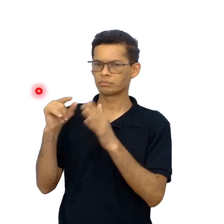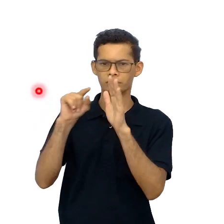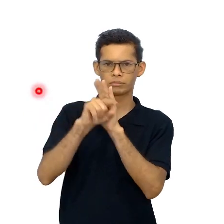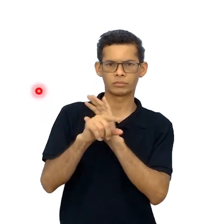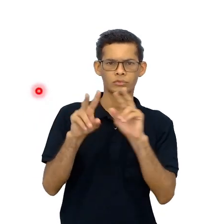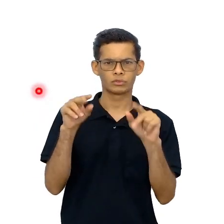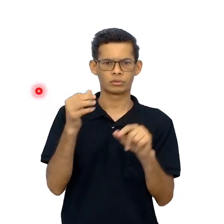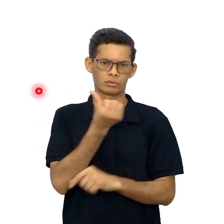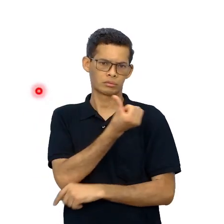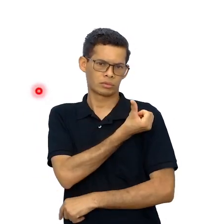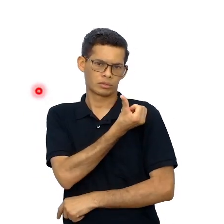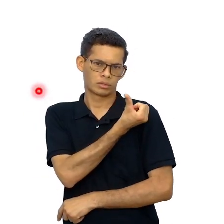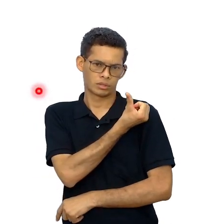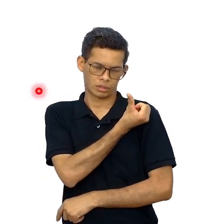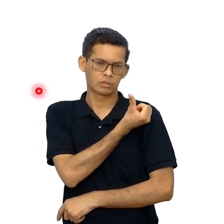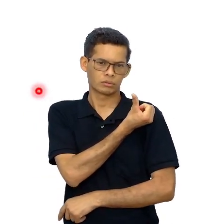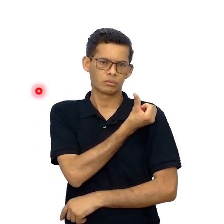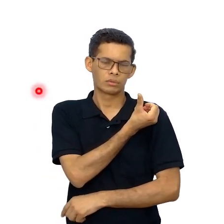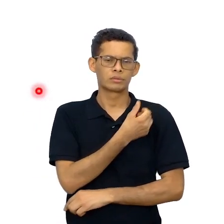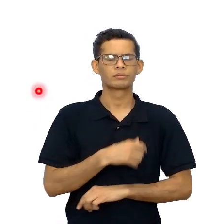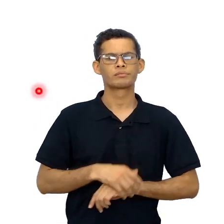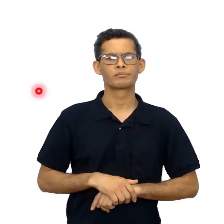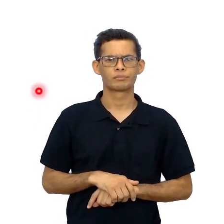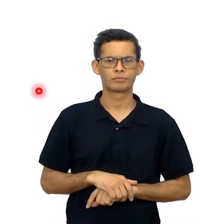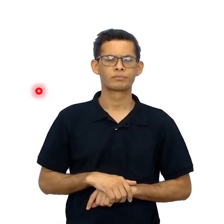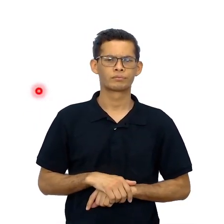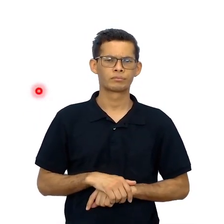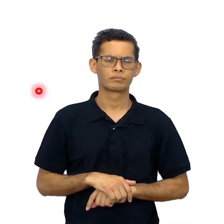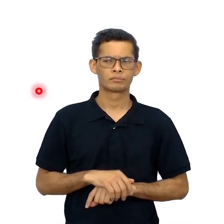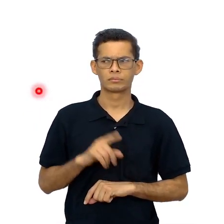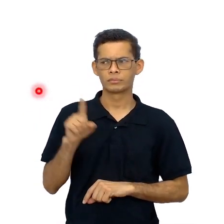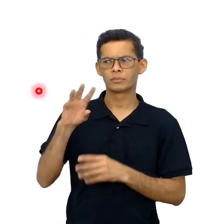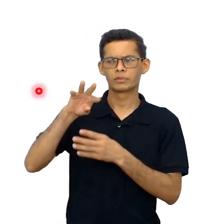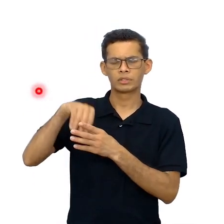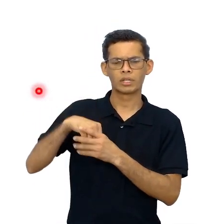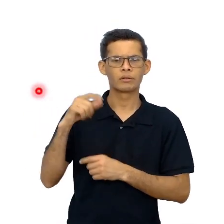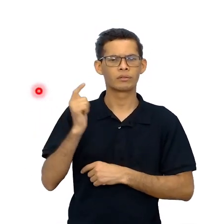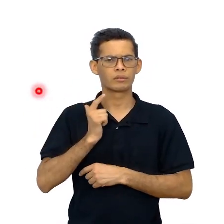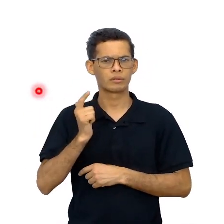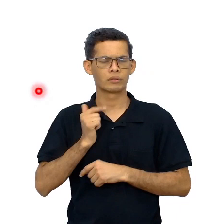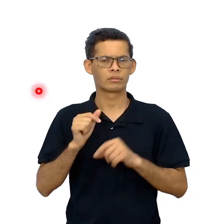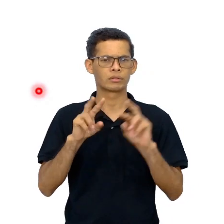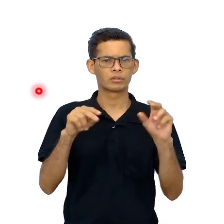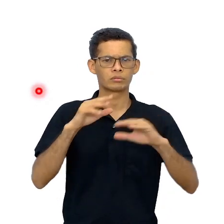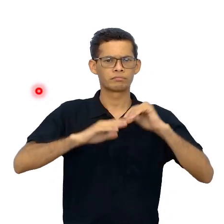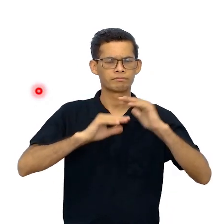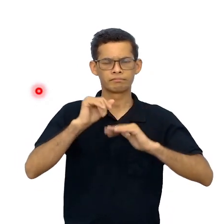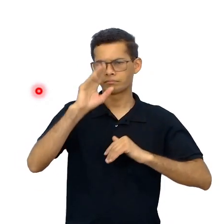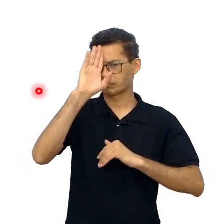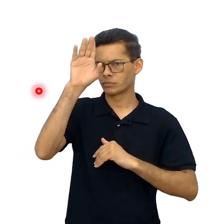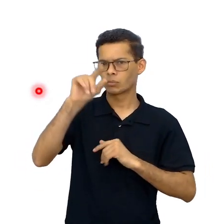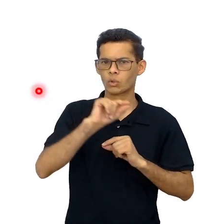ano. Essa questão do sexto ano, ela tem como habilidade essencial